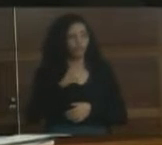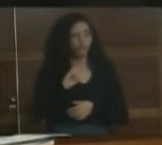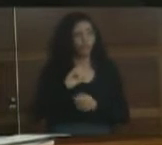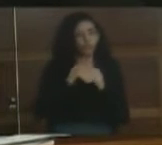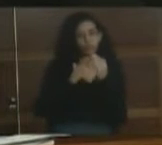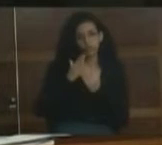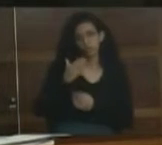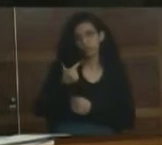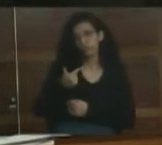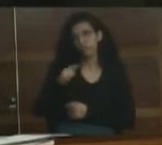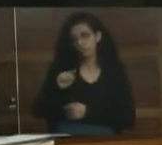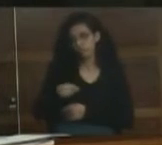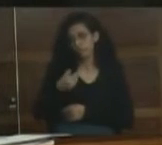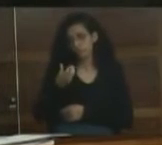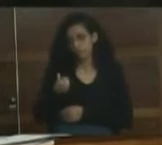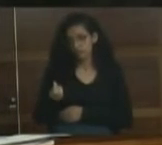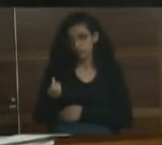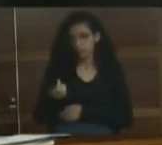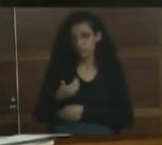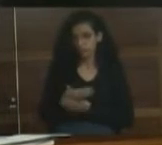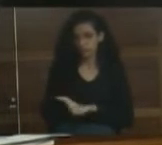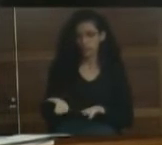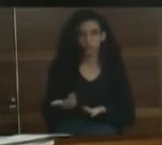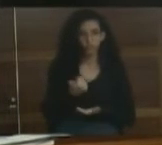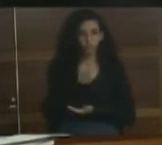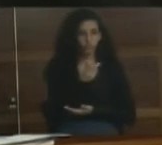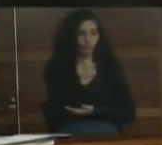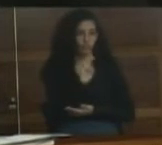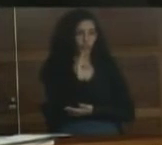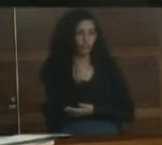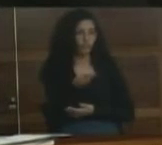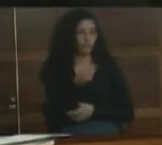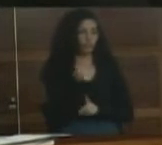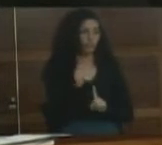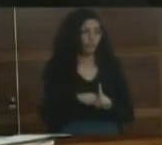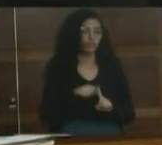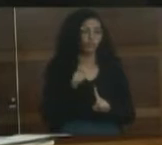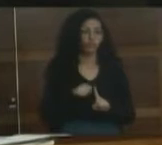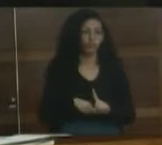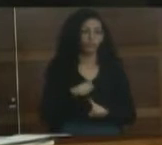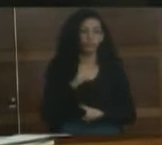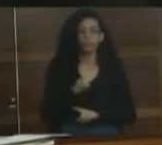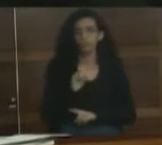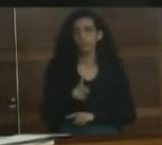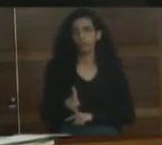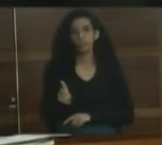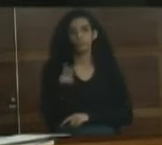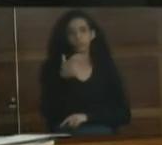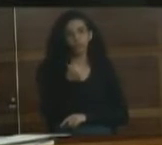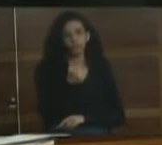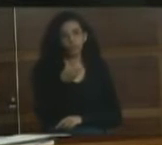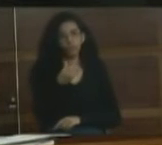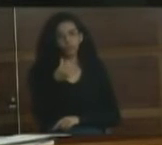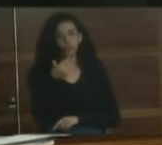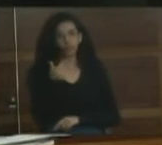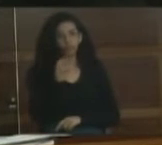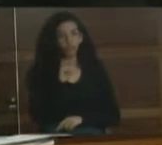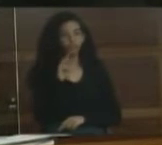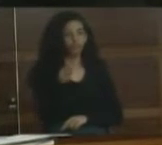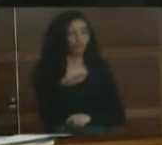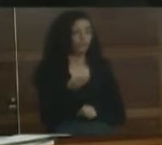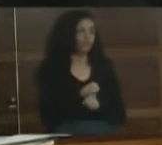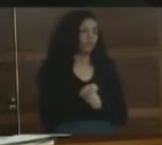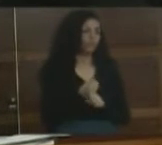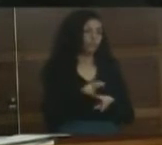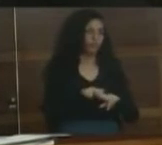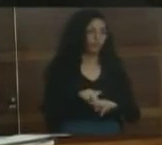pontos não aquela 2.6 nós estamos perdendo 15 milhões de mensagem e se continuar assim vão ser 160 milhões é um ano